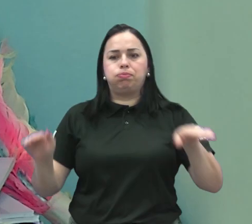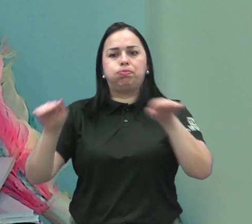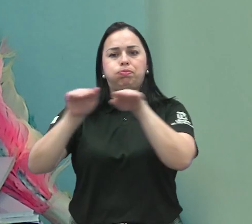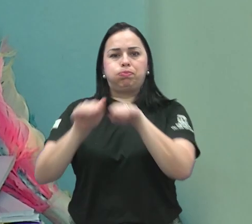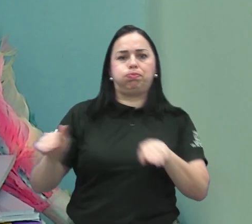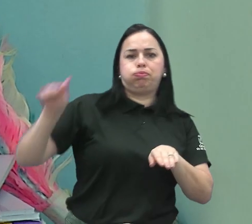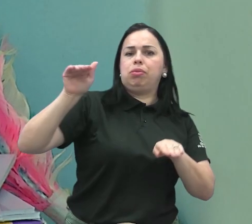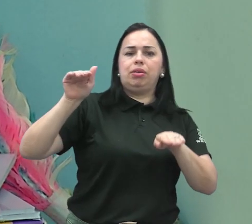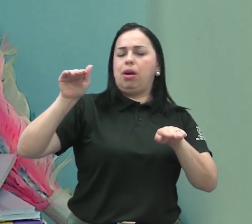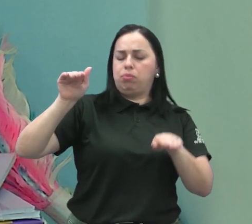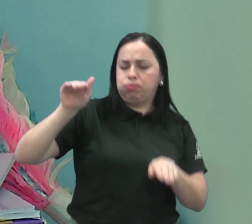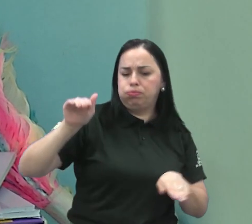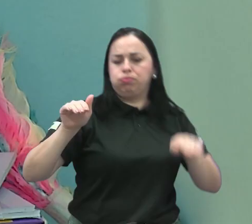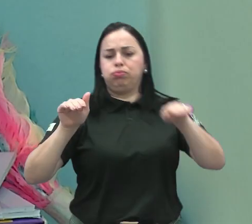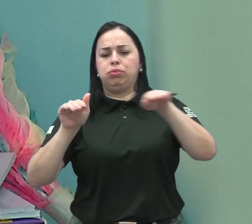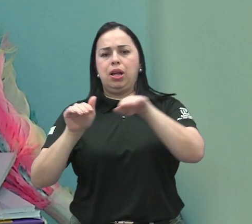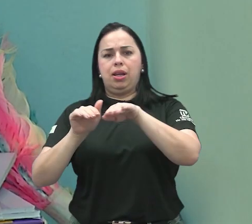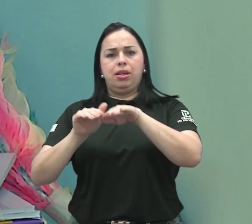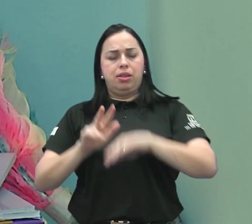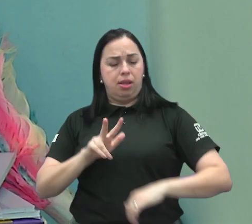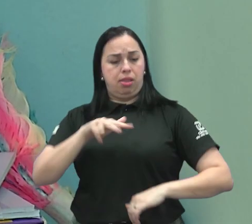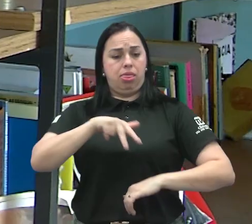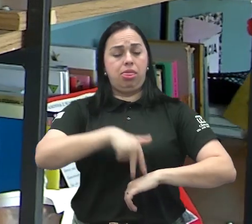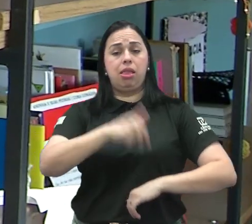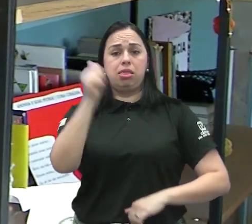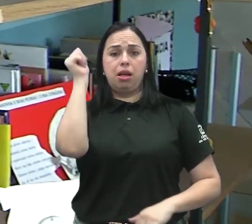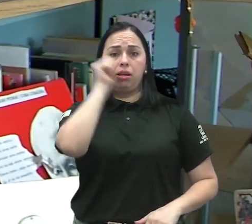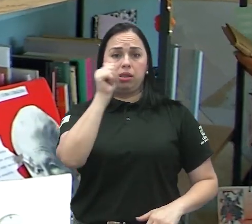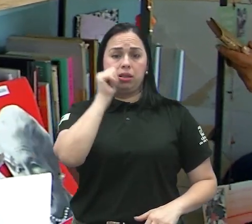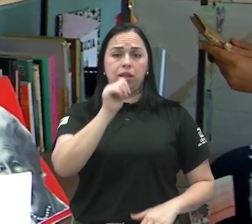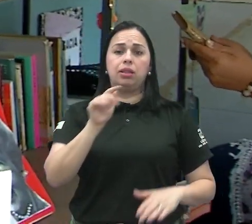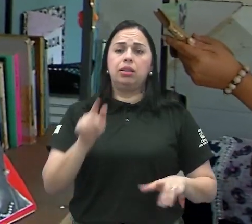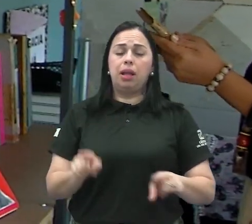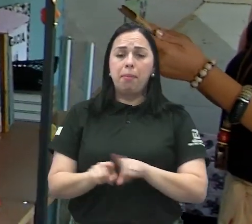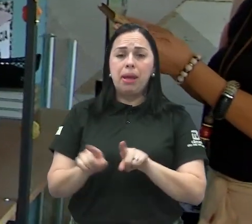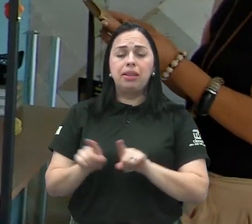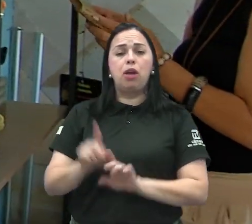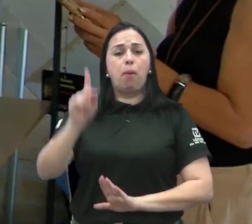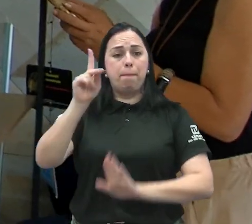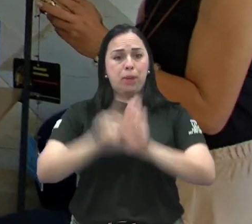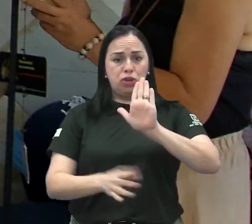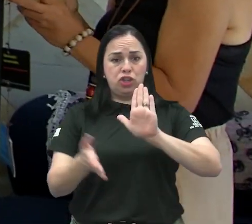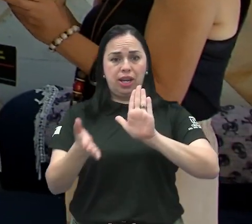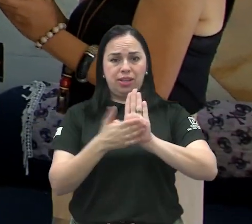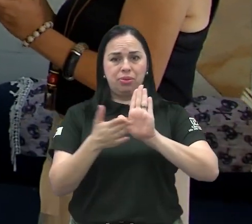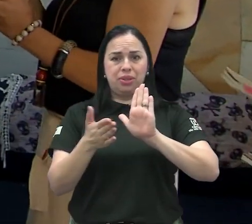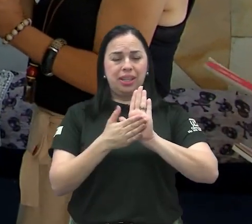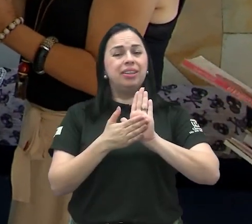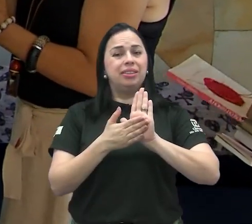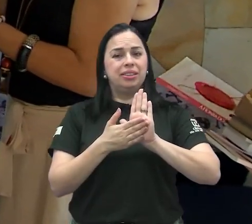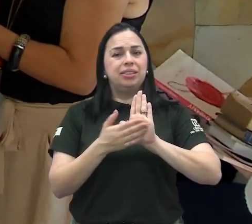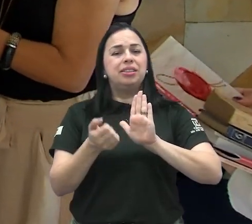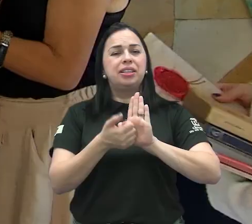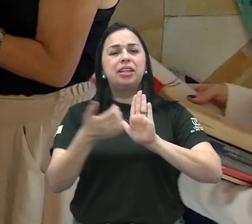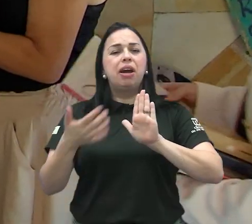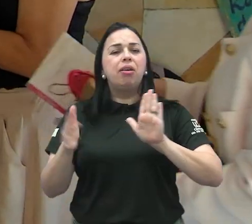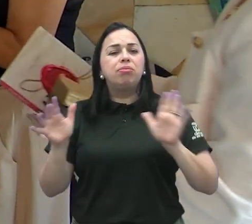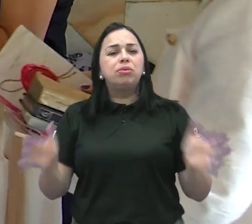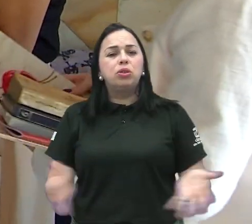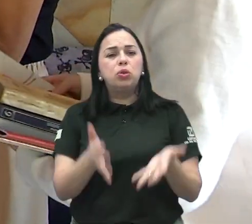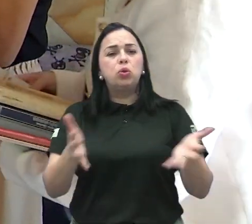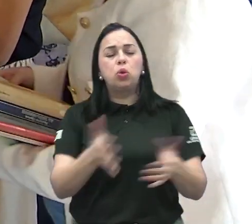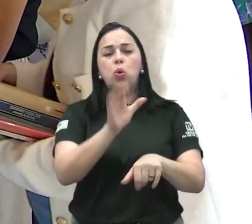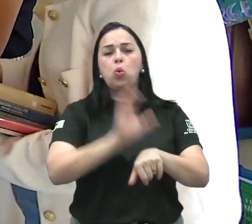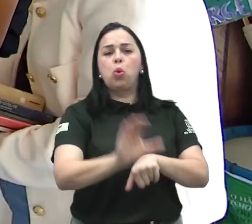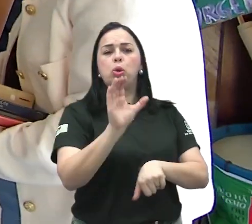e incentivar o empoderamento feminino. Entre as ações está o projeto Promotoras Legais